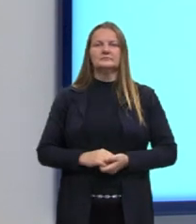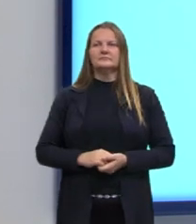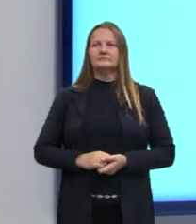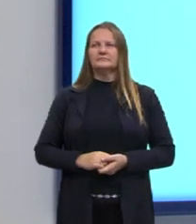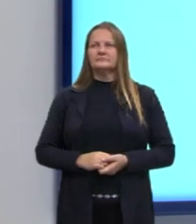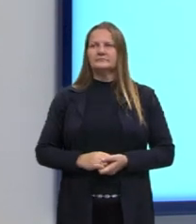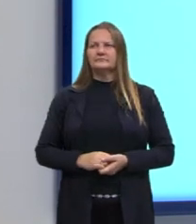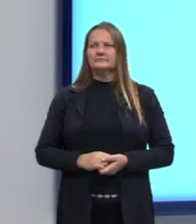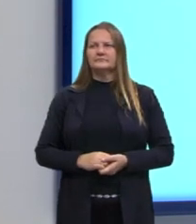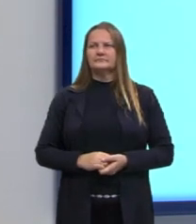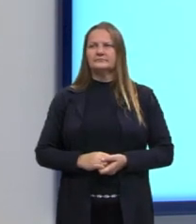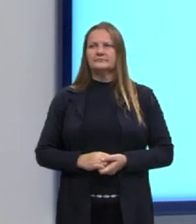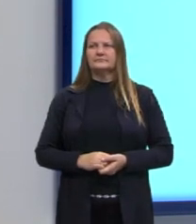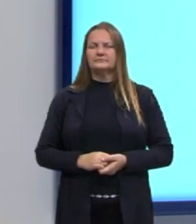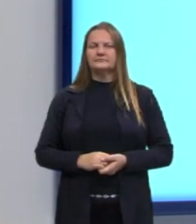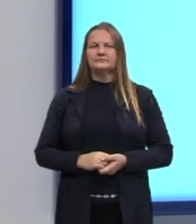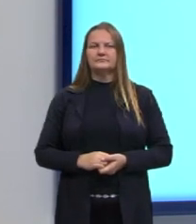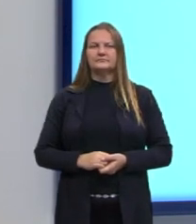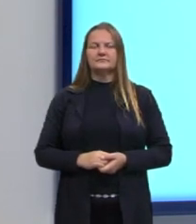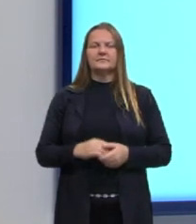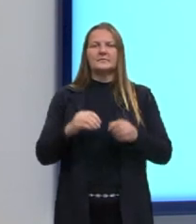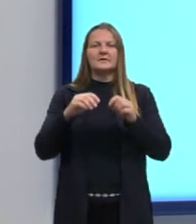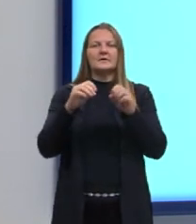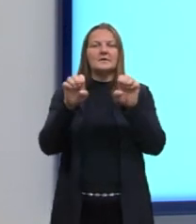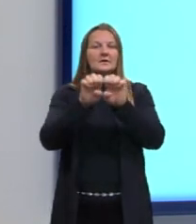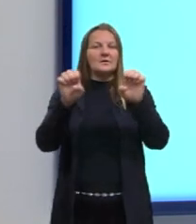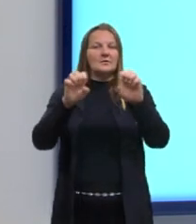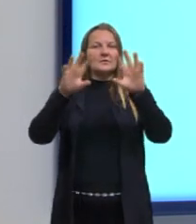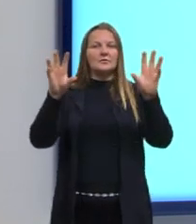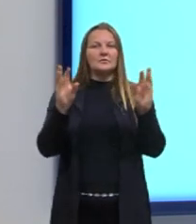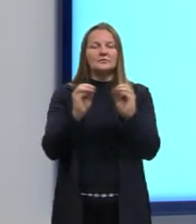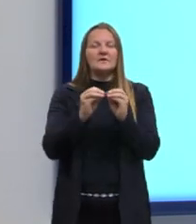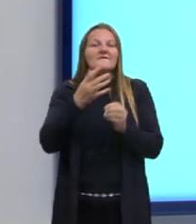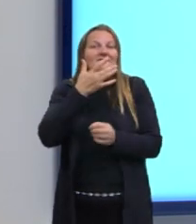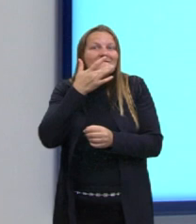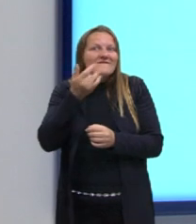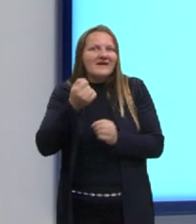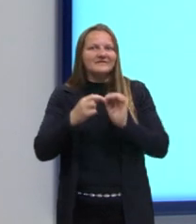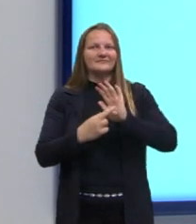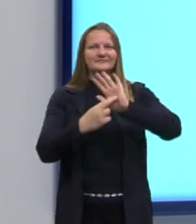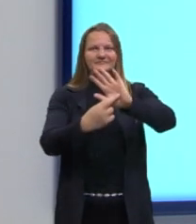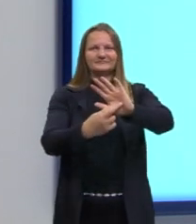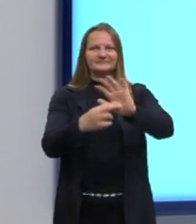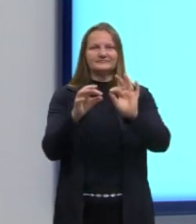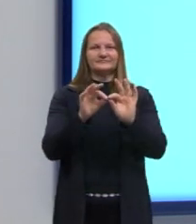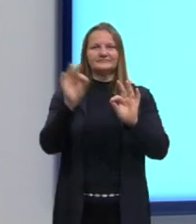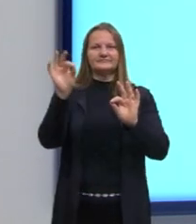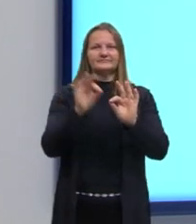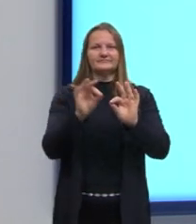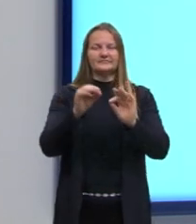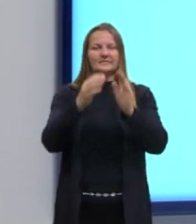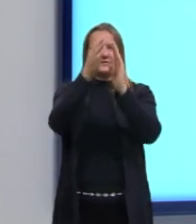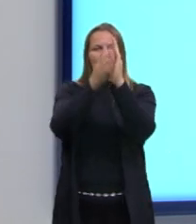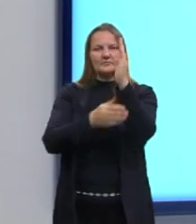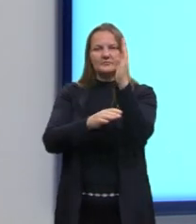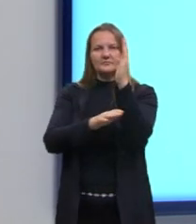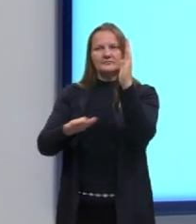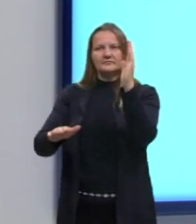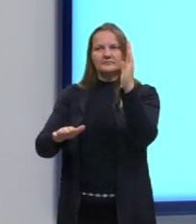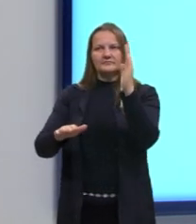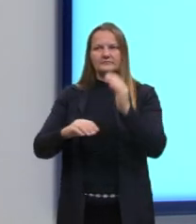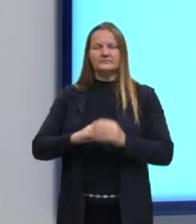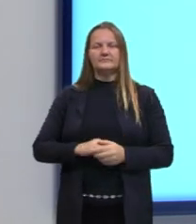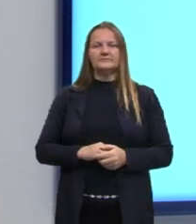então a equação reduzida da reta facilita a representação de uma reta no plano cartesiano